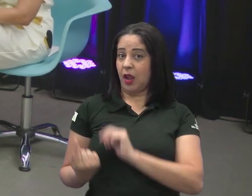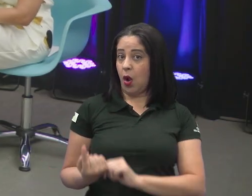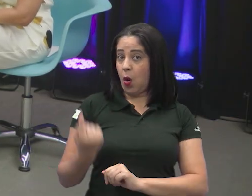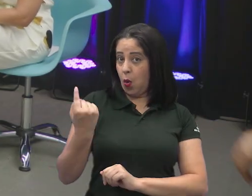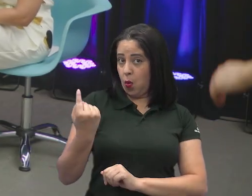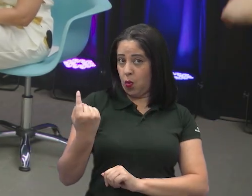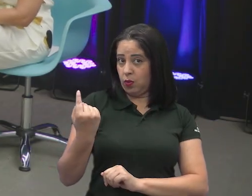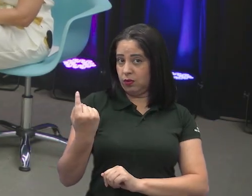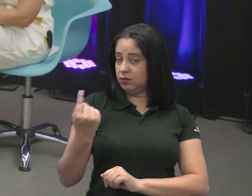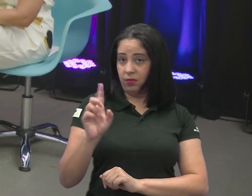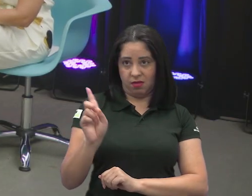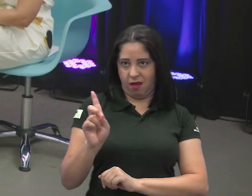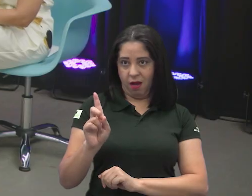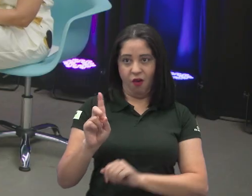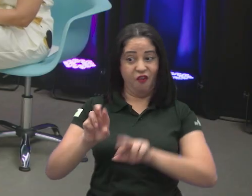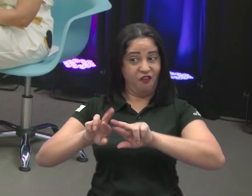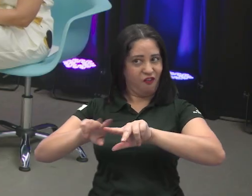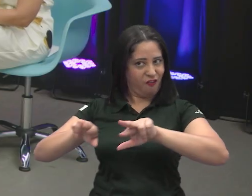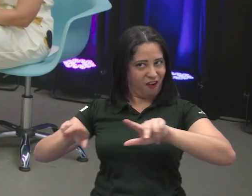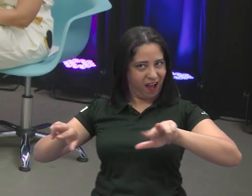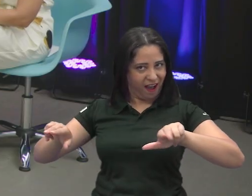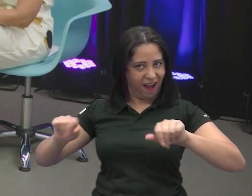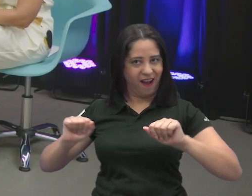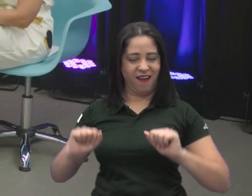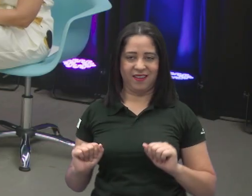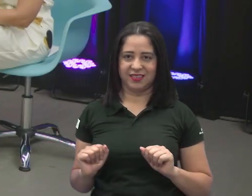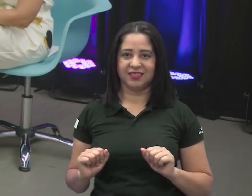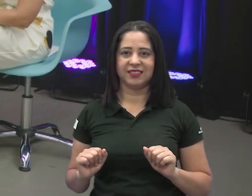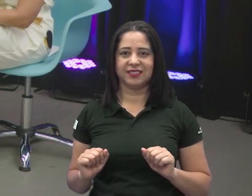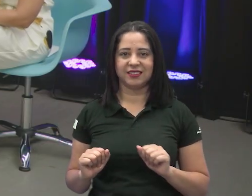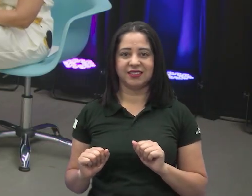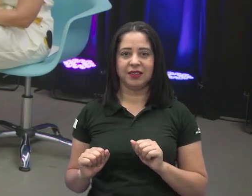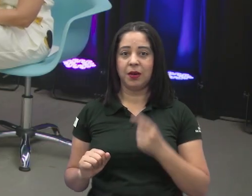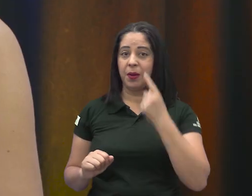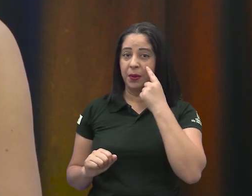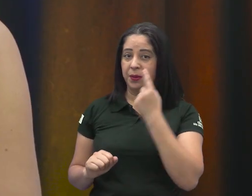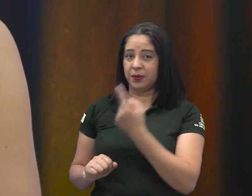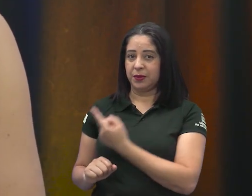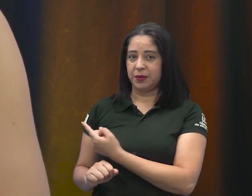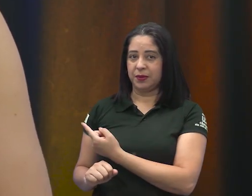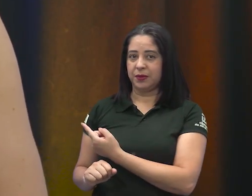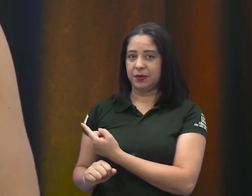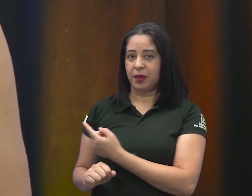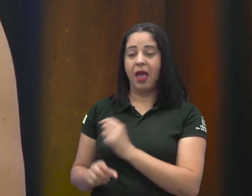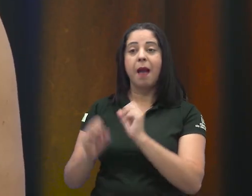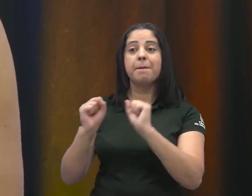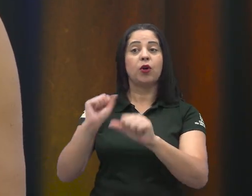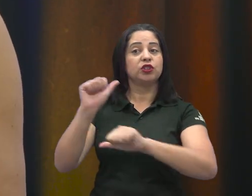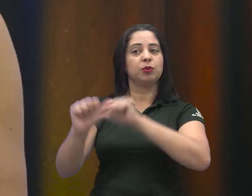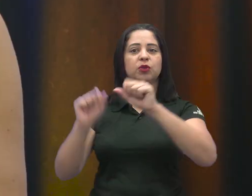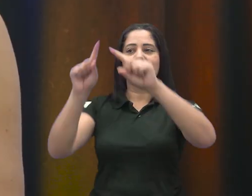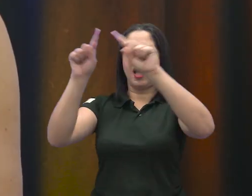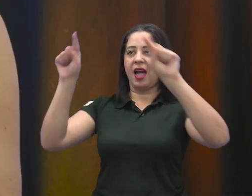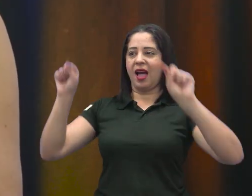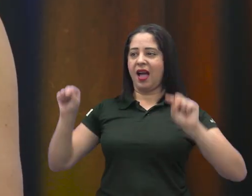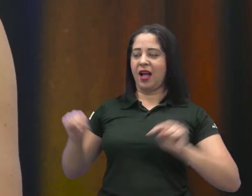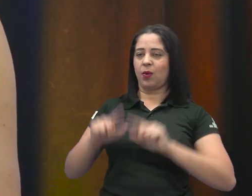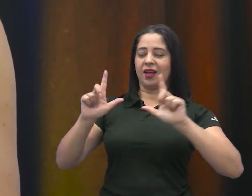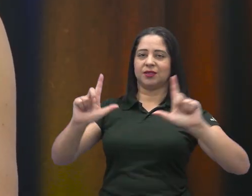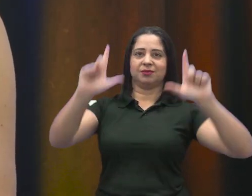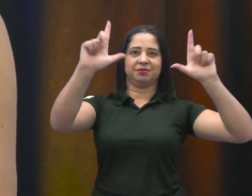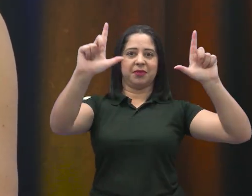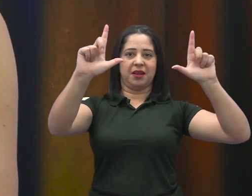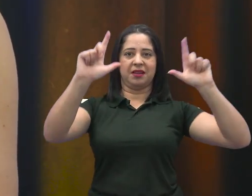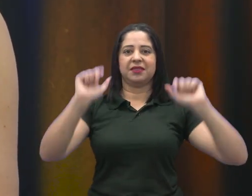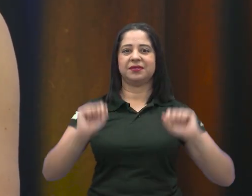uma obra, ela trouxe várias ali possibilidades através do tear. E ela trouxe essa daqui, que pode virar um quadro, né? Pode virar